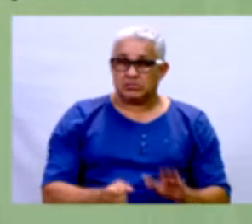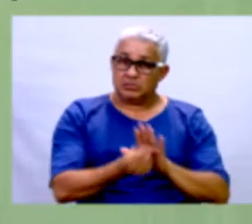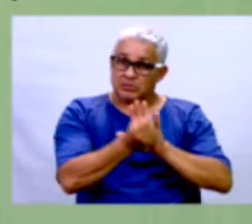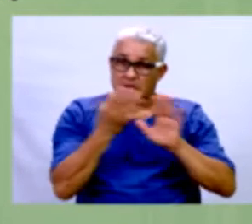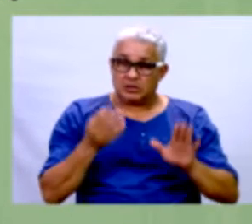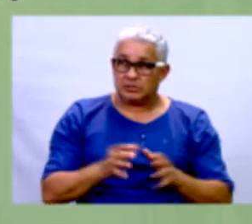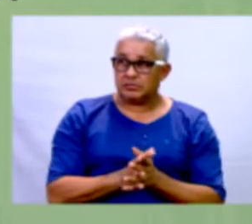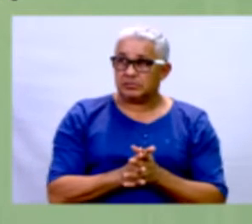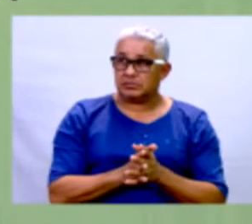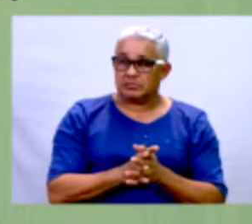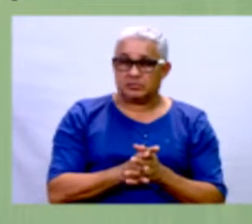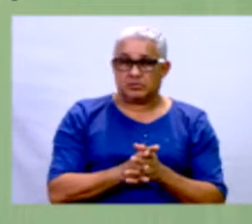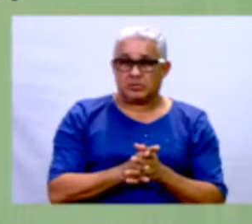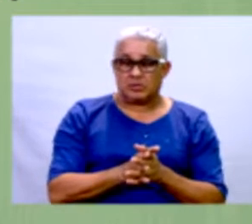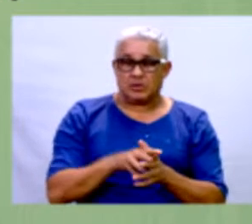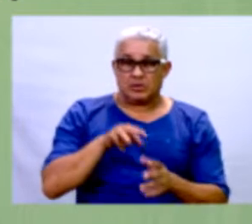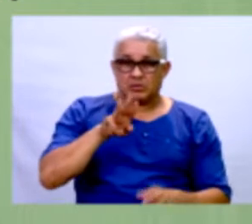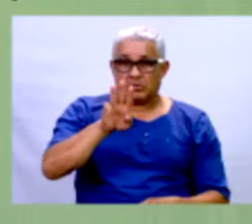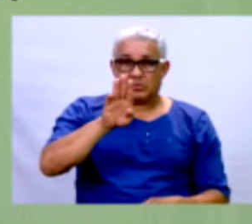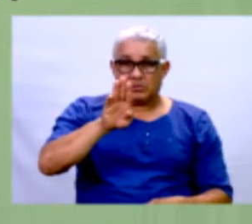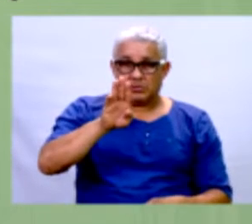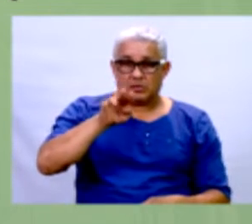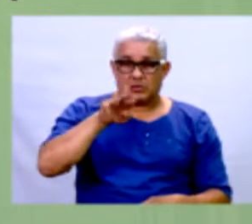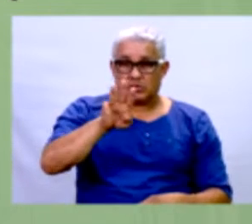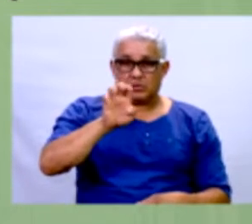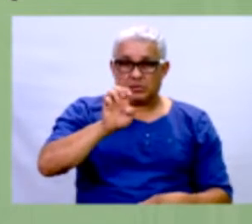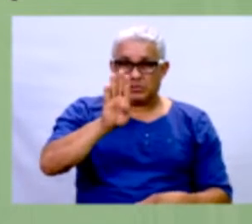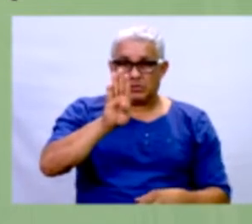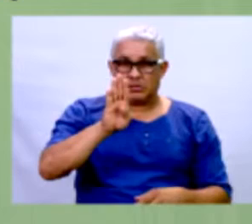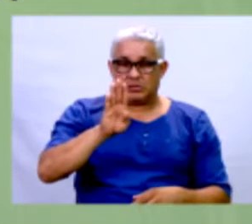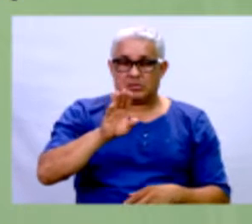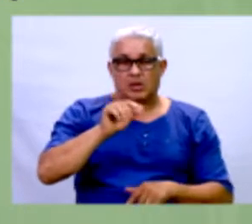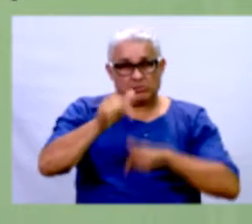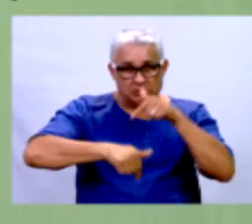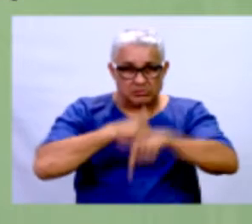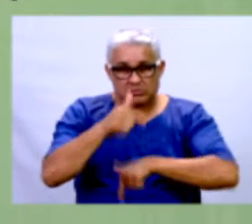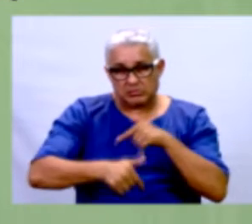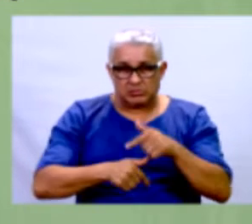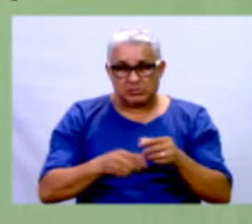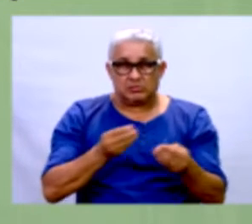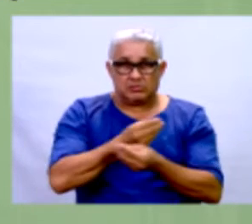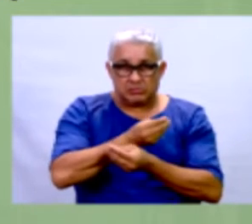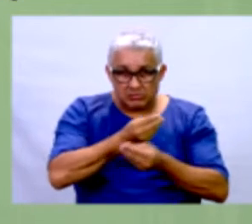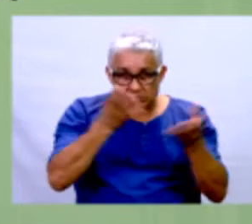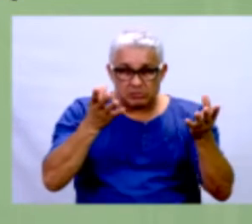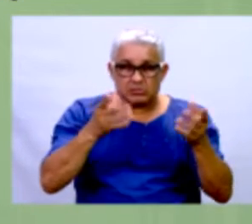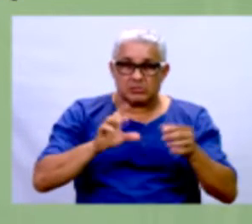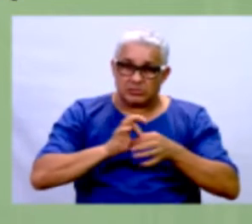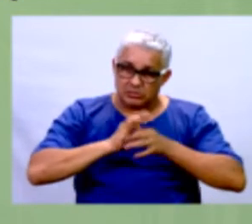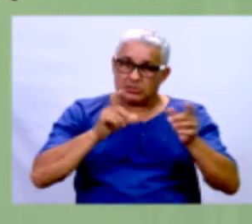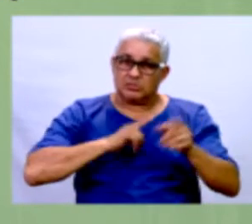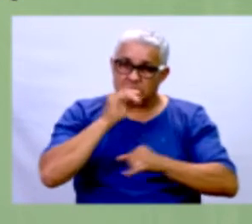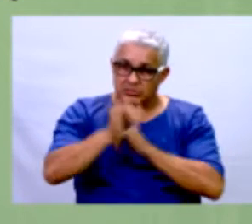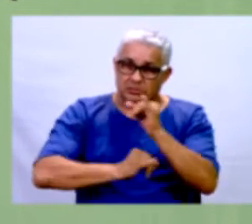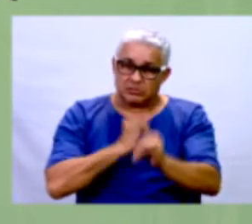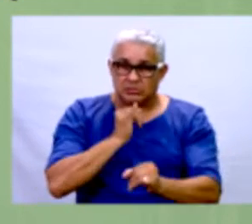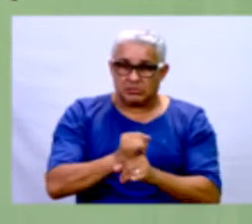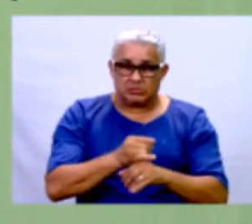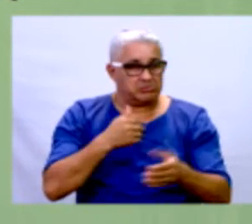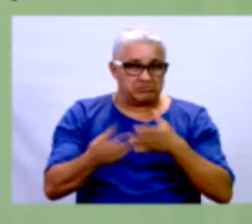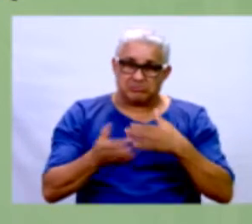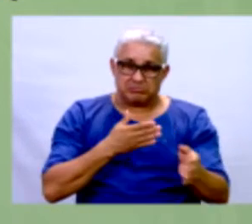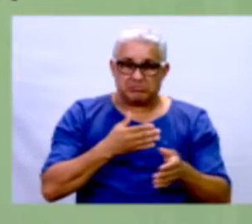web service, né? Então, que são os serviços disponibilizados na web através de APIs para acesso a um serviço qualquer na